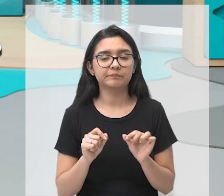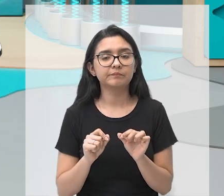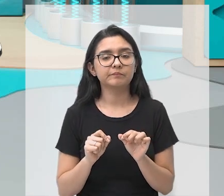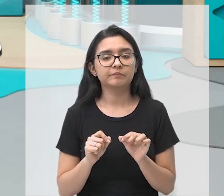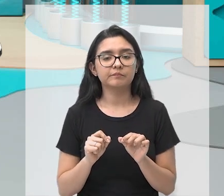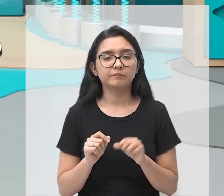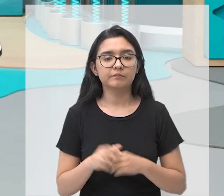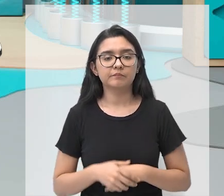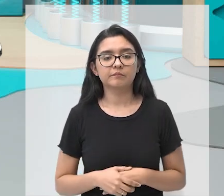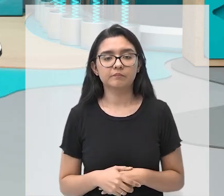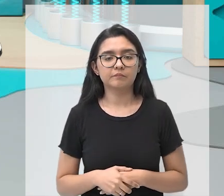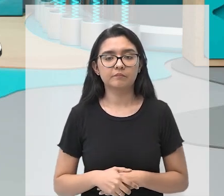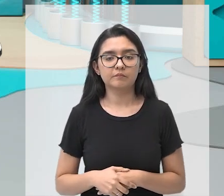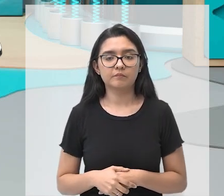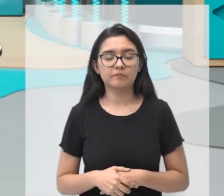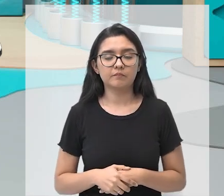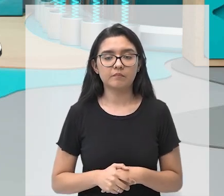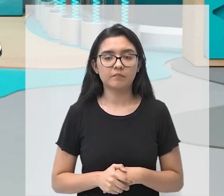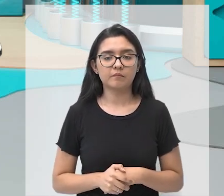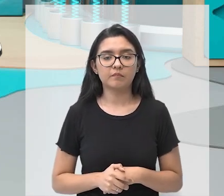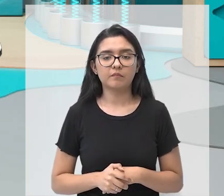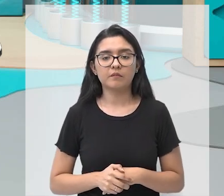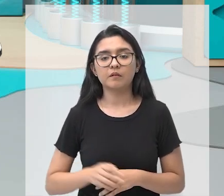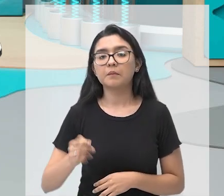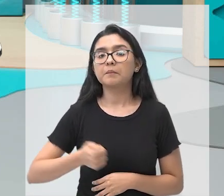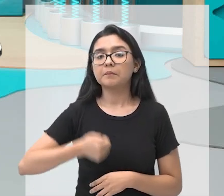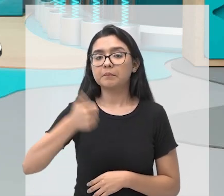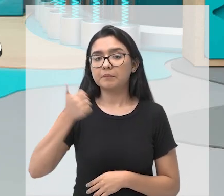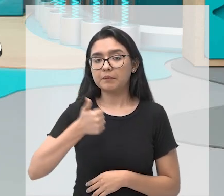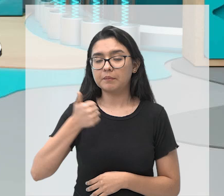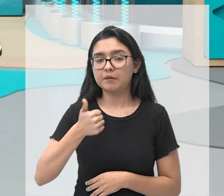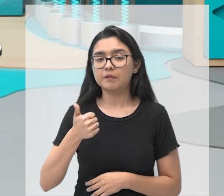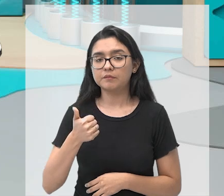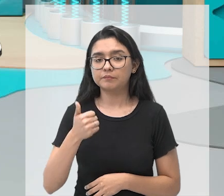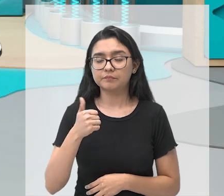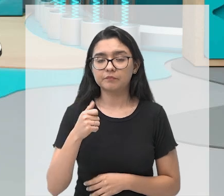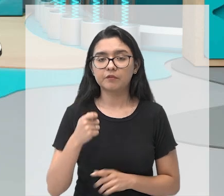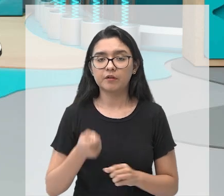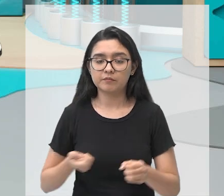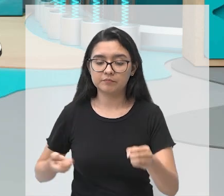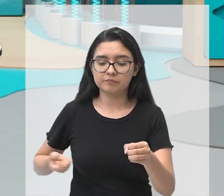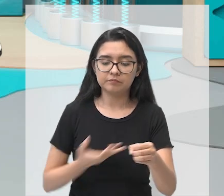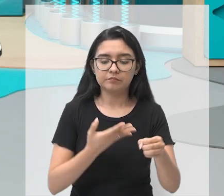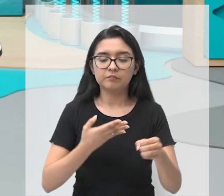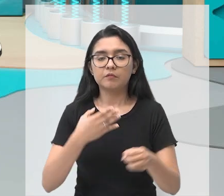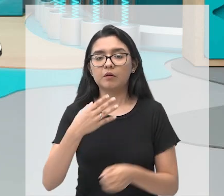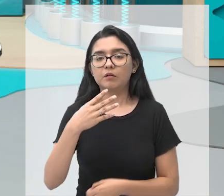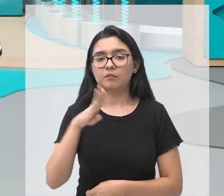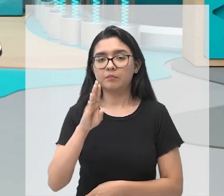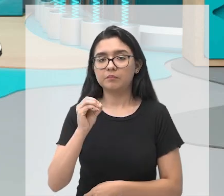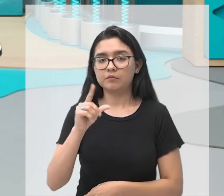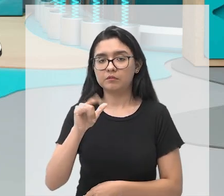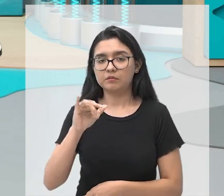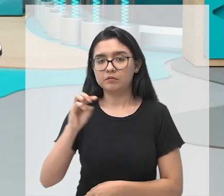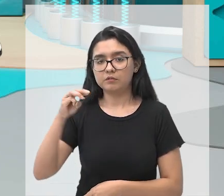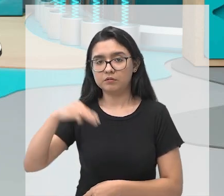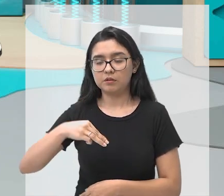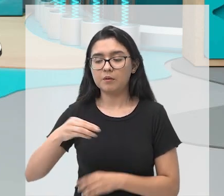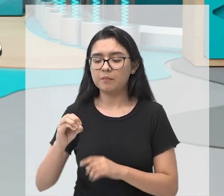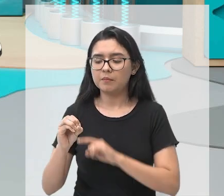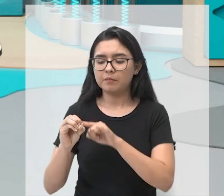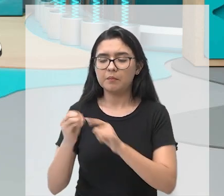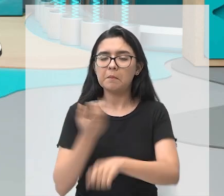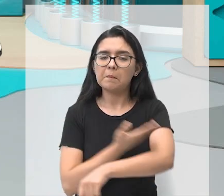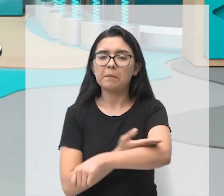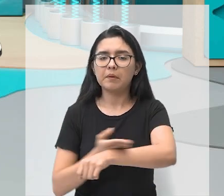essa expressão aleatoriamente é porque a gente faz primeiro o lançamento do bolim ou do jack, que é como chama uma bolinha branca um